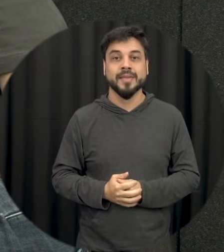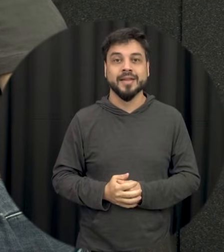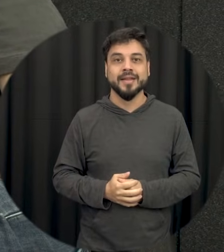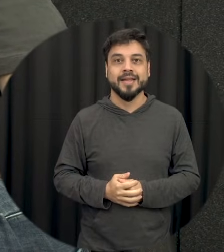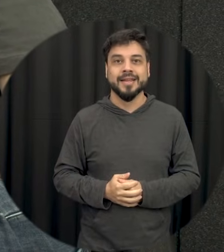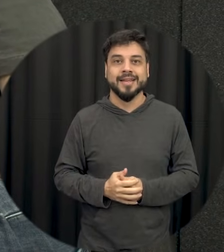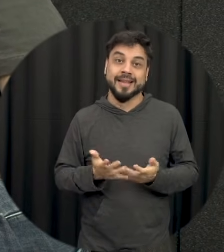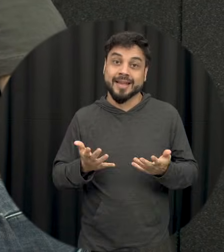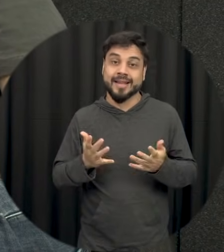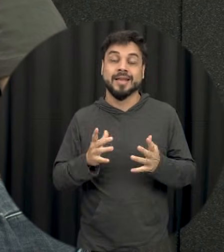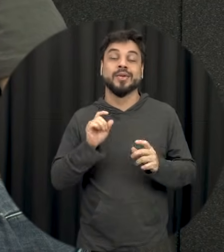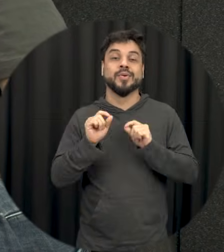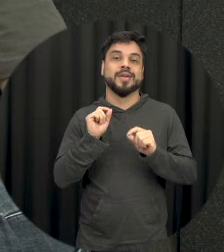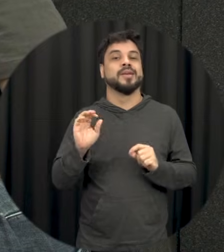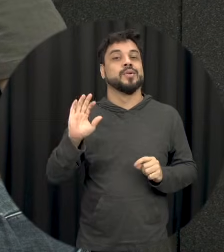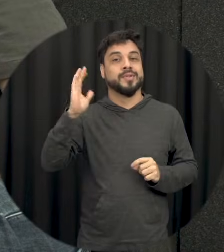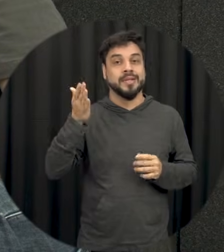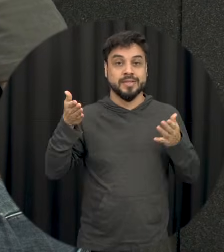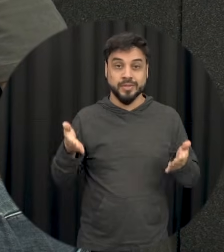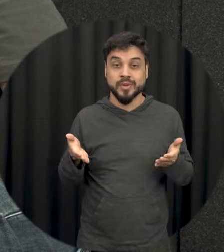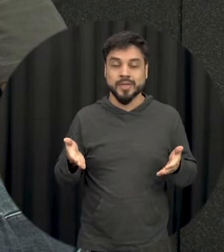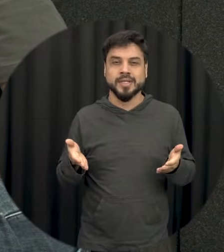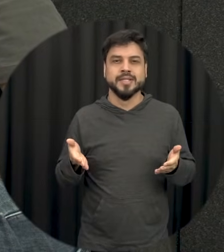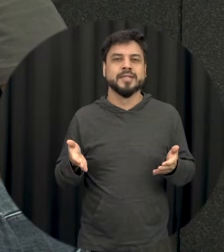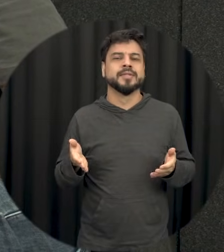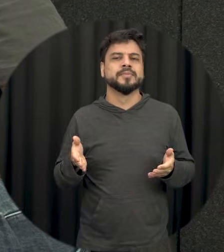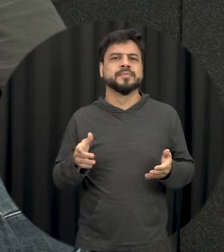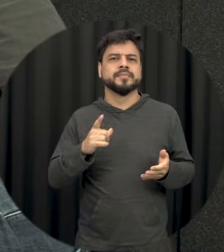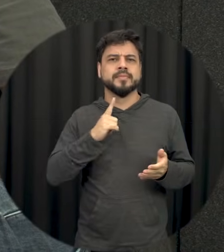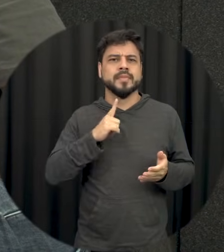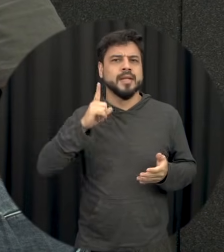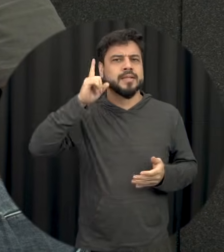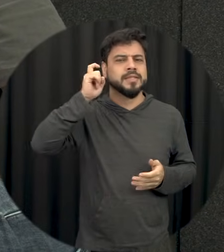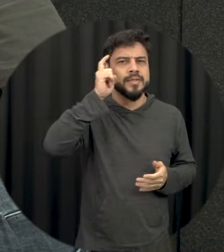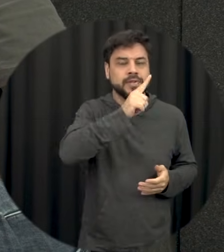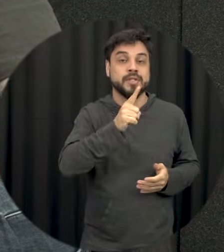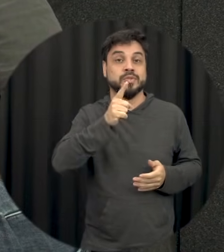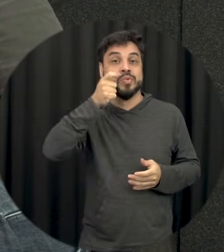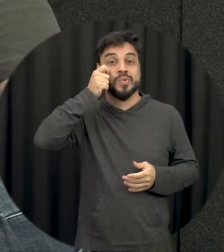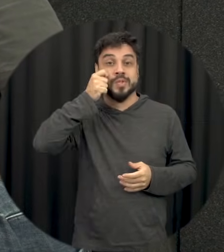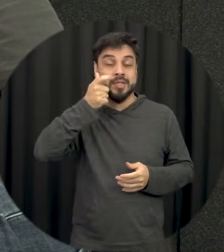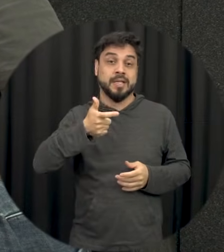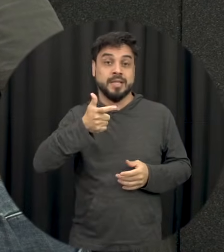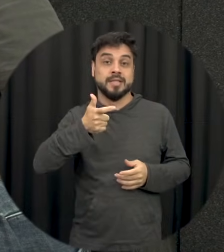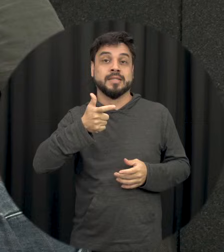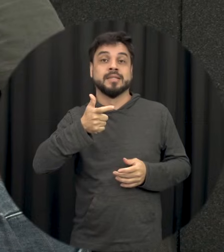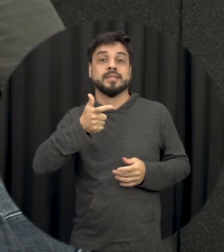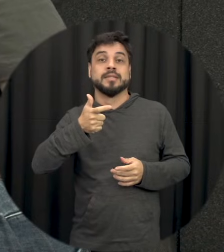O que acontece hoje que é muito difícil você se interessar por alguma coisa sem passar pela